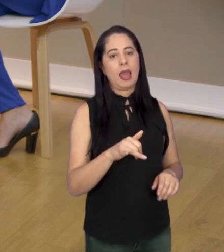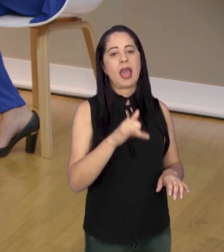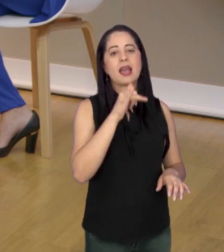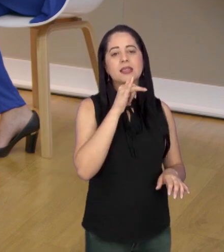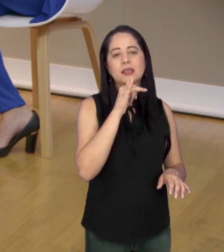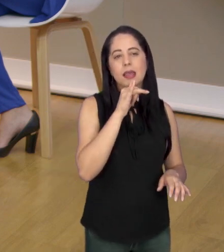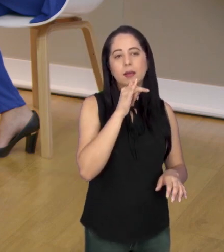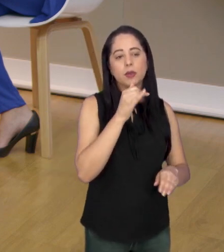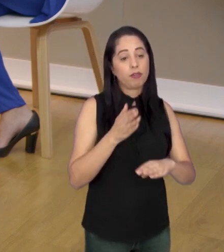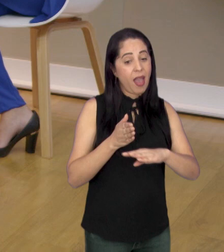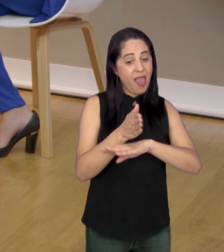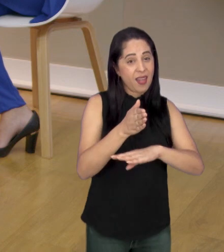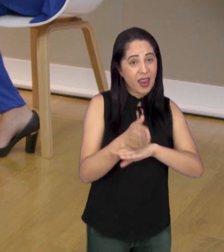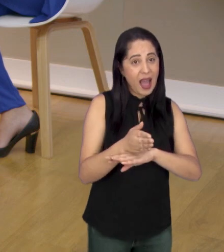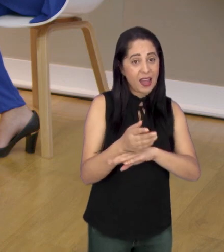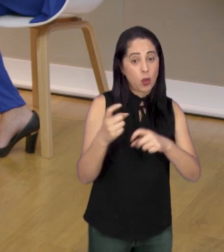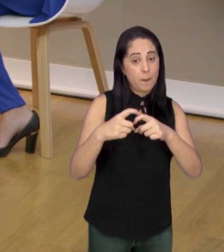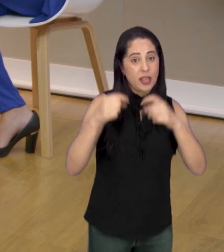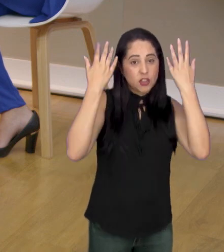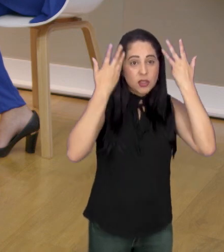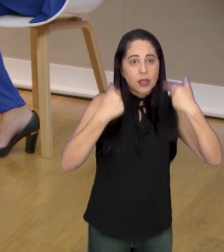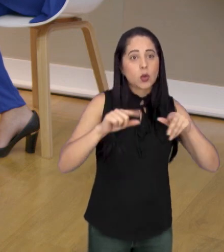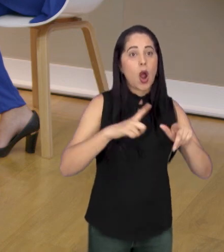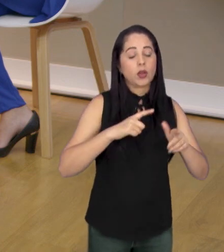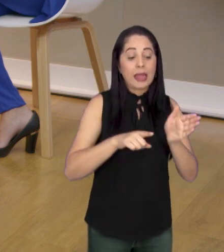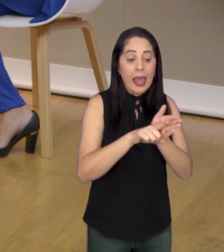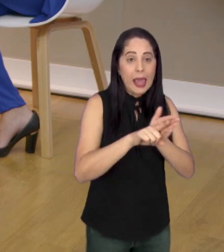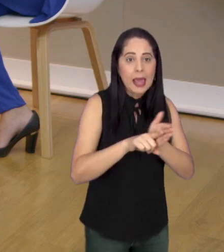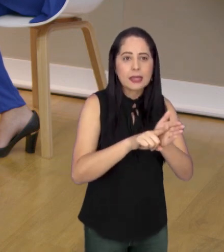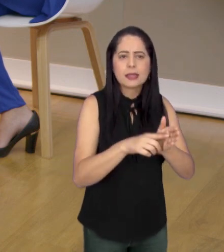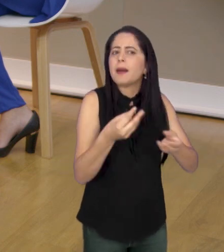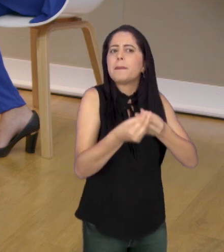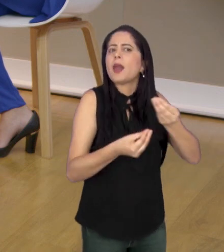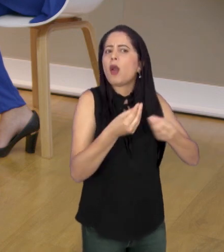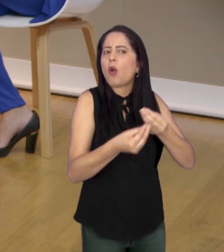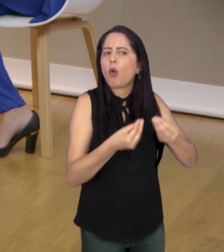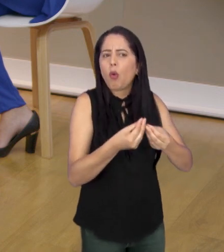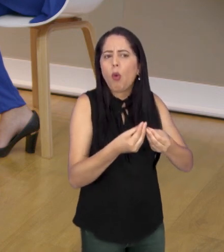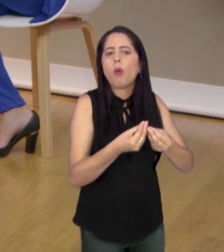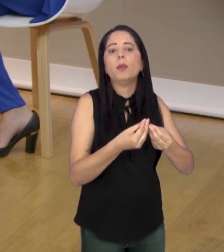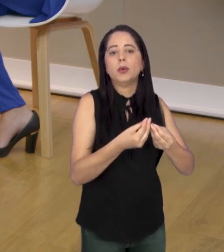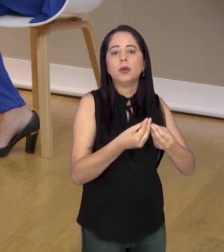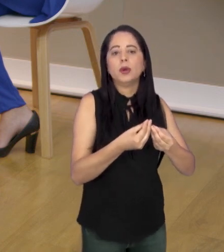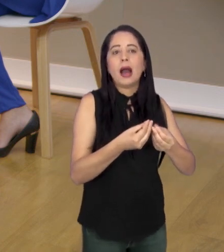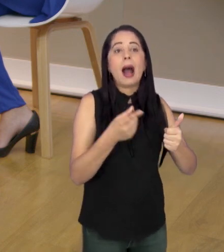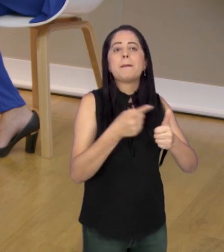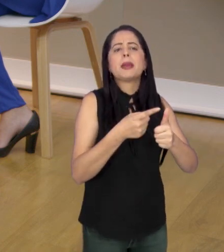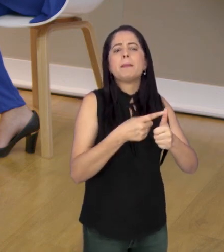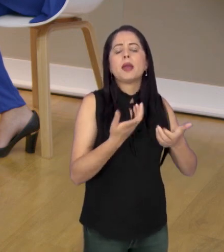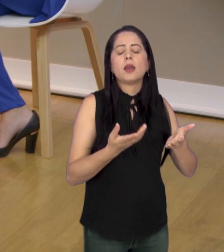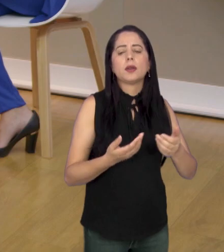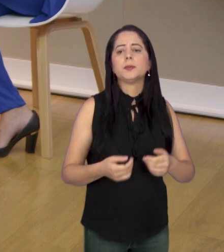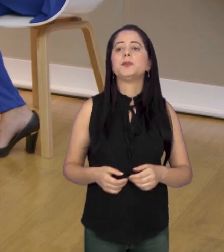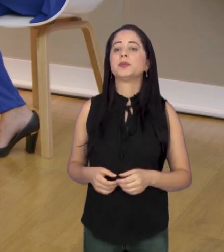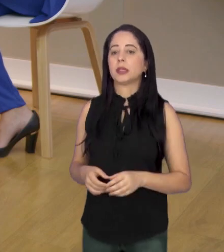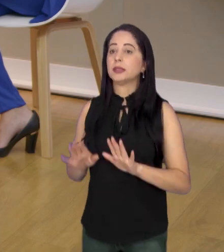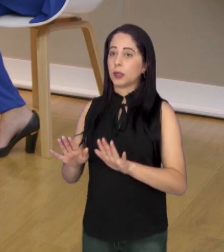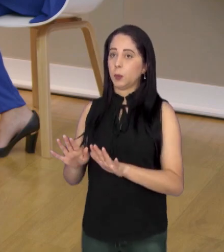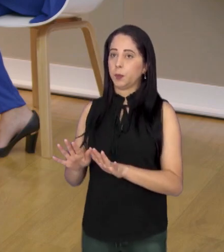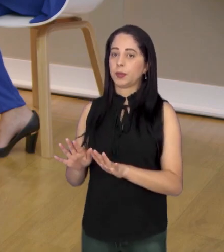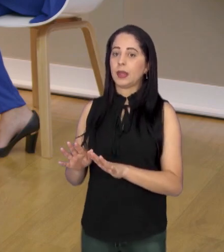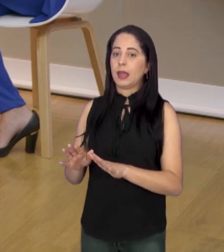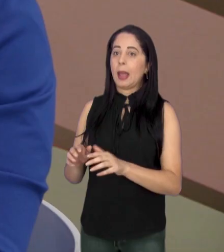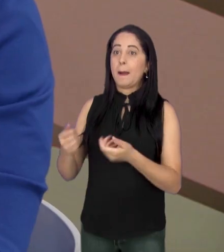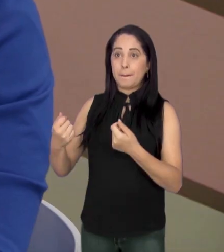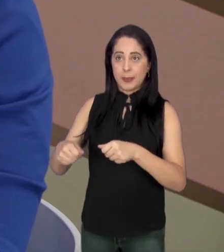existe uma série de exames. Sim. Quais são esses exames? Como que é feita essa conversa? A primeira consulta? Então, na verdade, a gente precisa